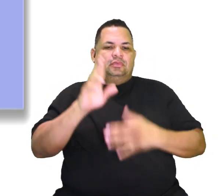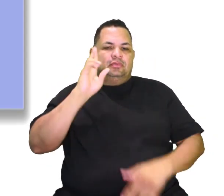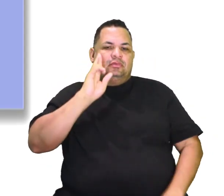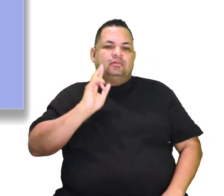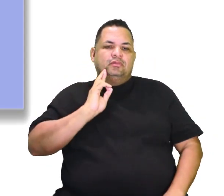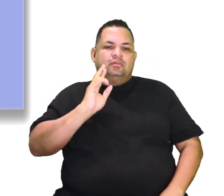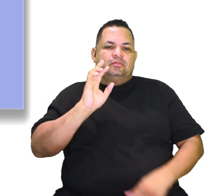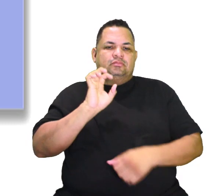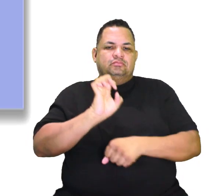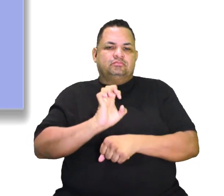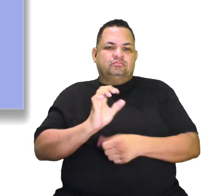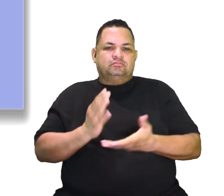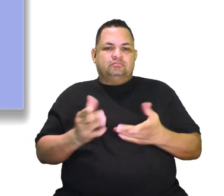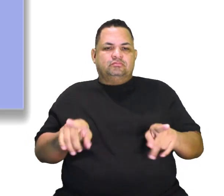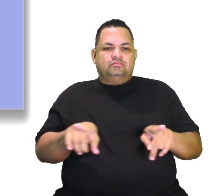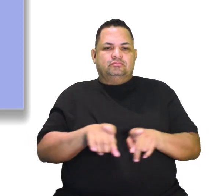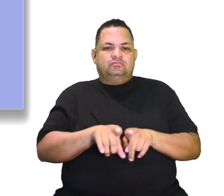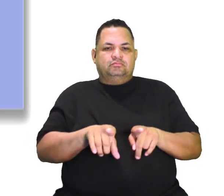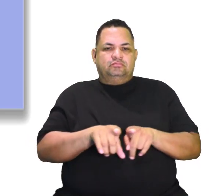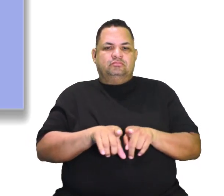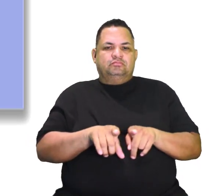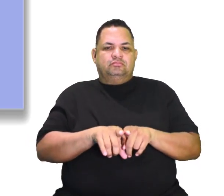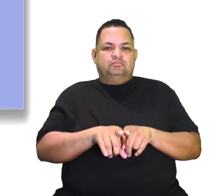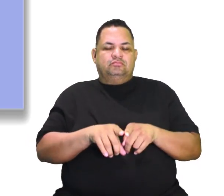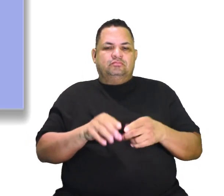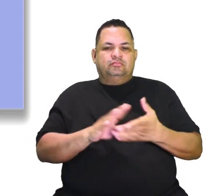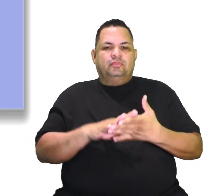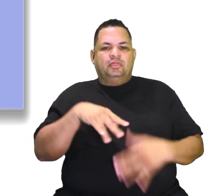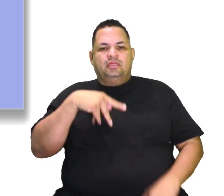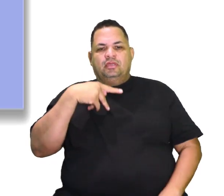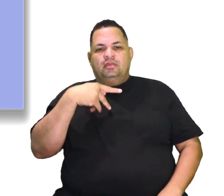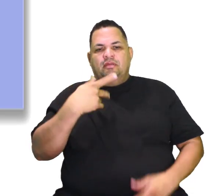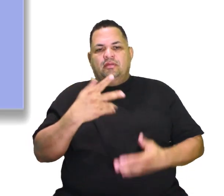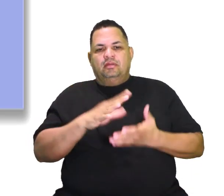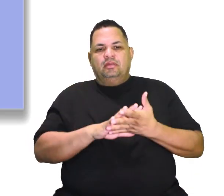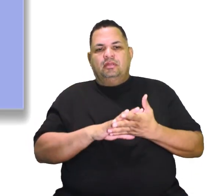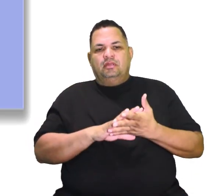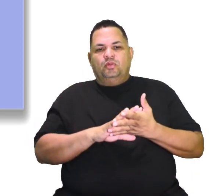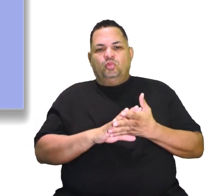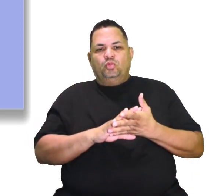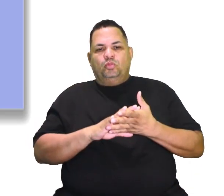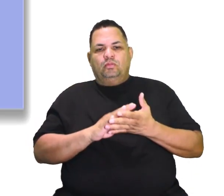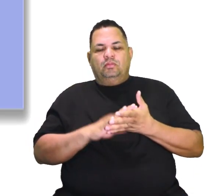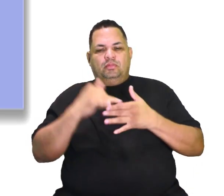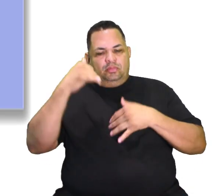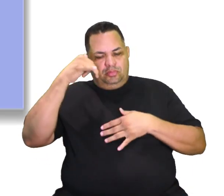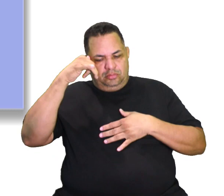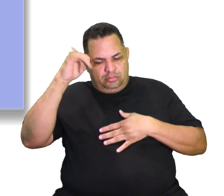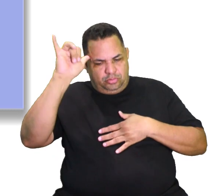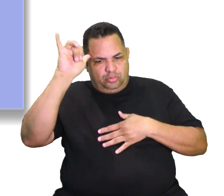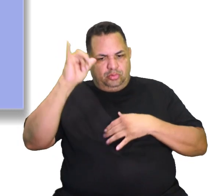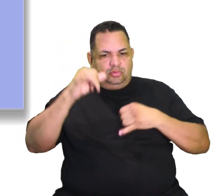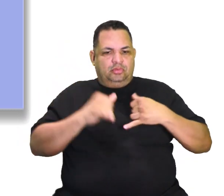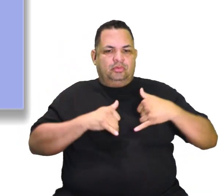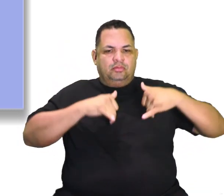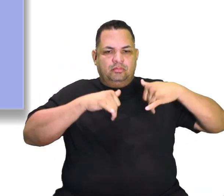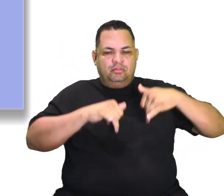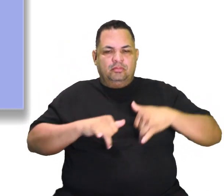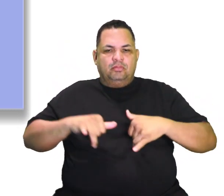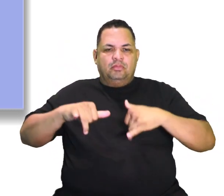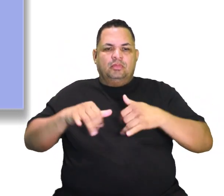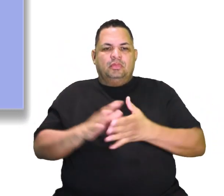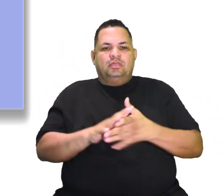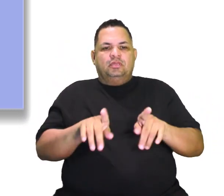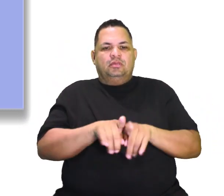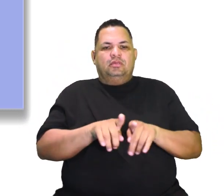Rondônia. E também iremos falar do duelo do boi-bumbá. Arte de rua em Rondônia. Vamos